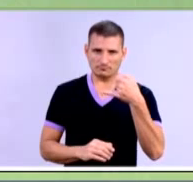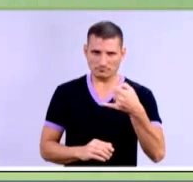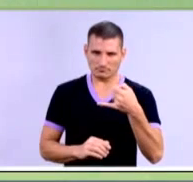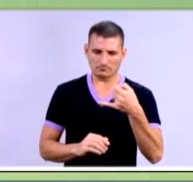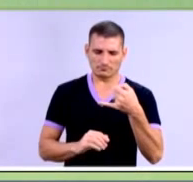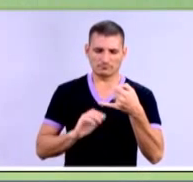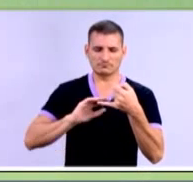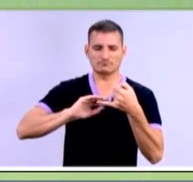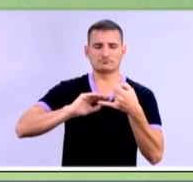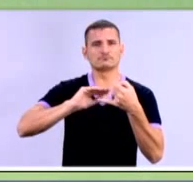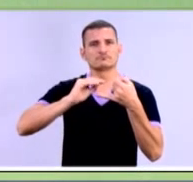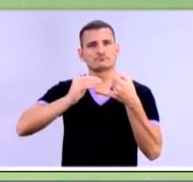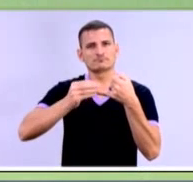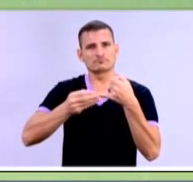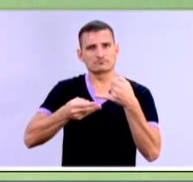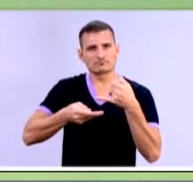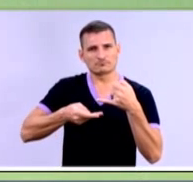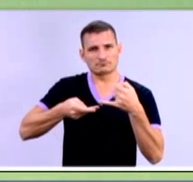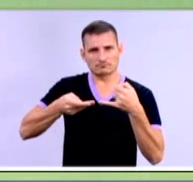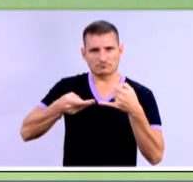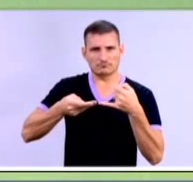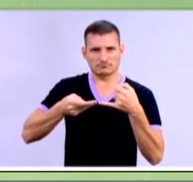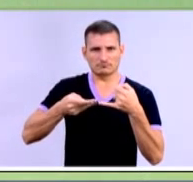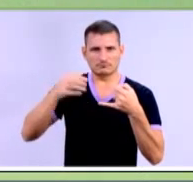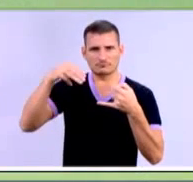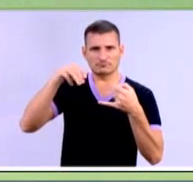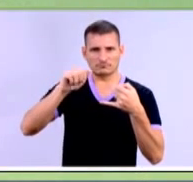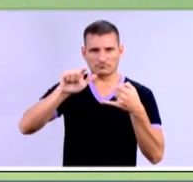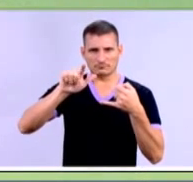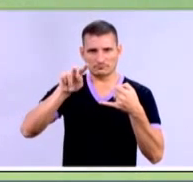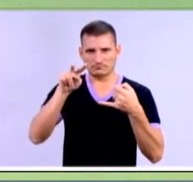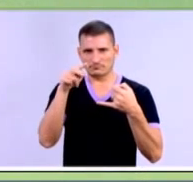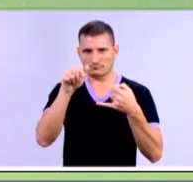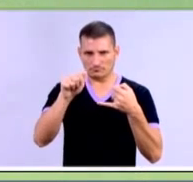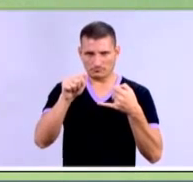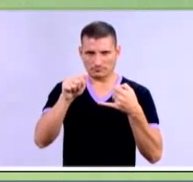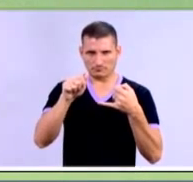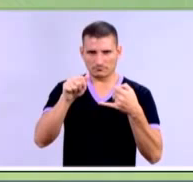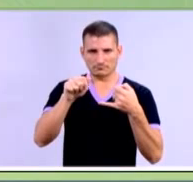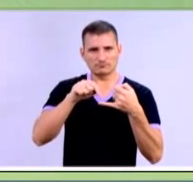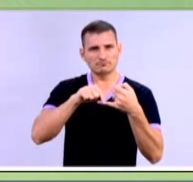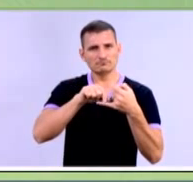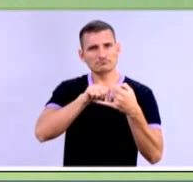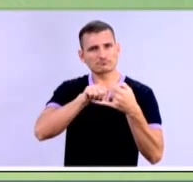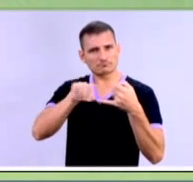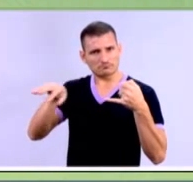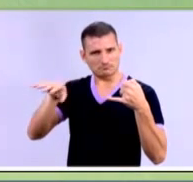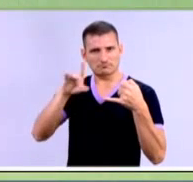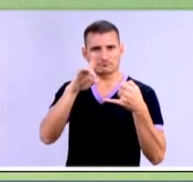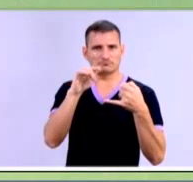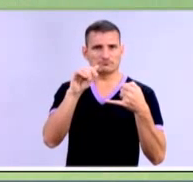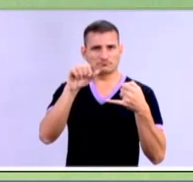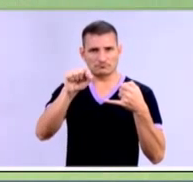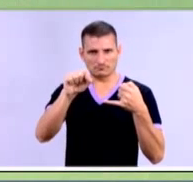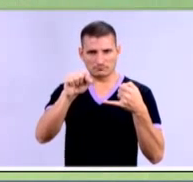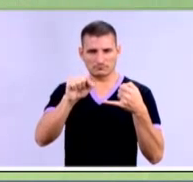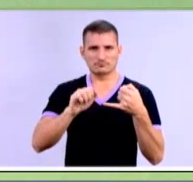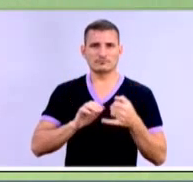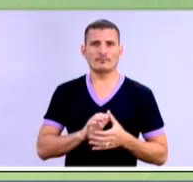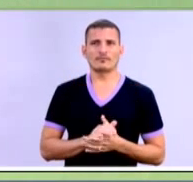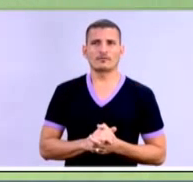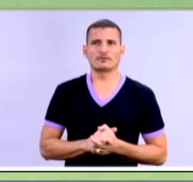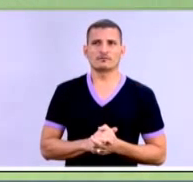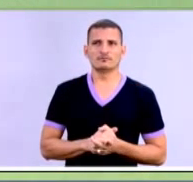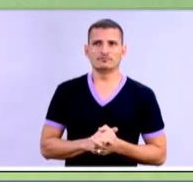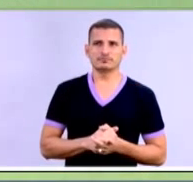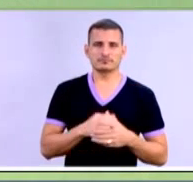para transportar dados formando uma rede half-duplex. E para redes